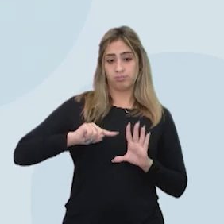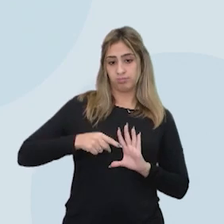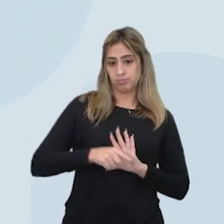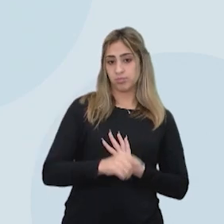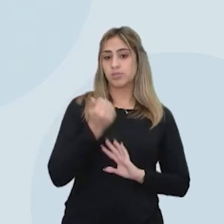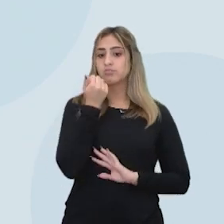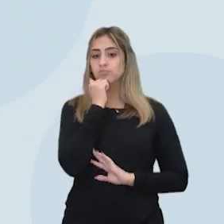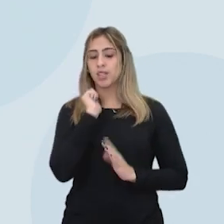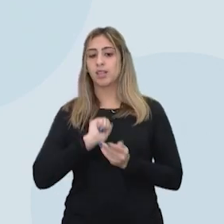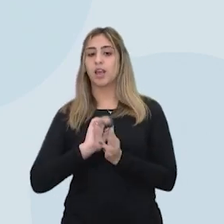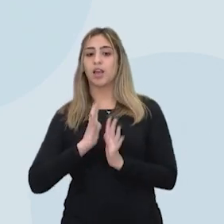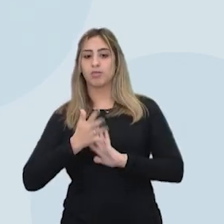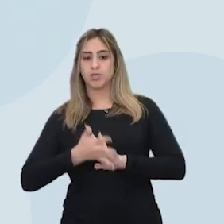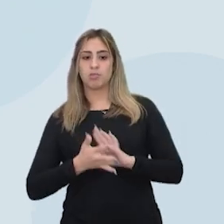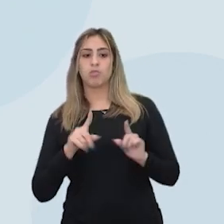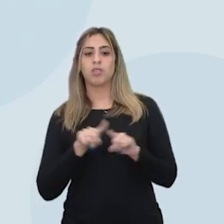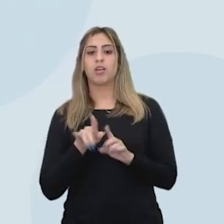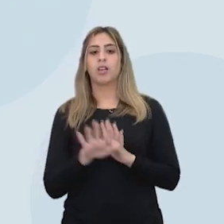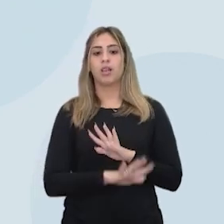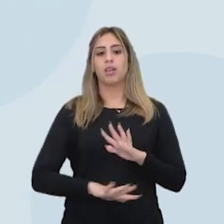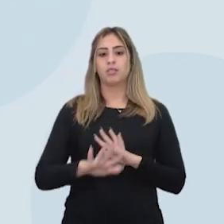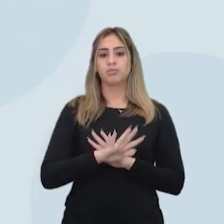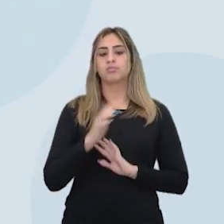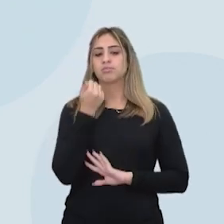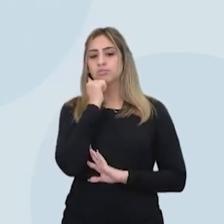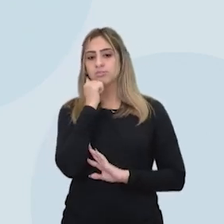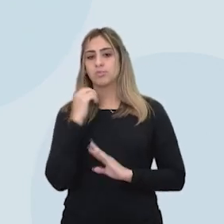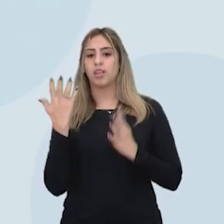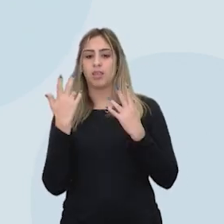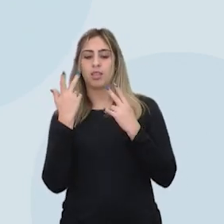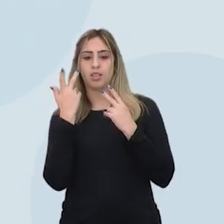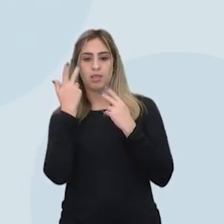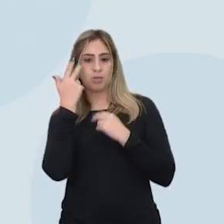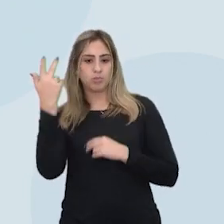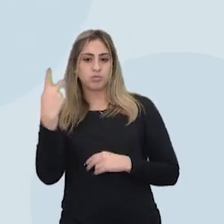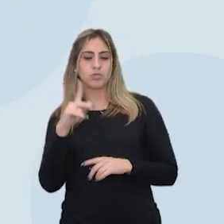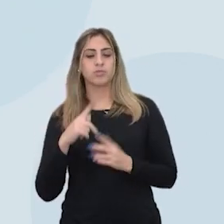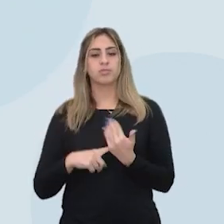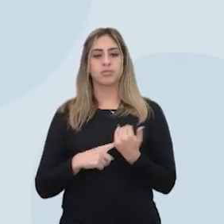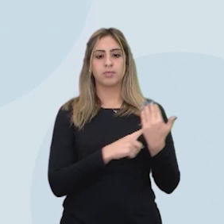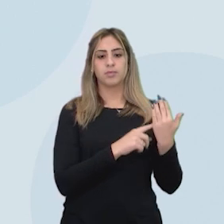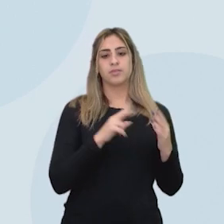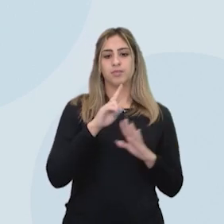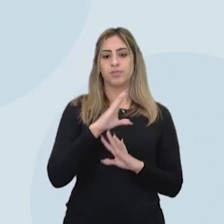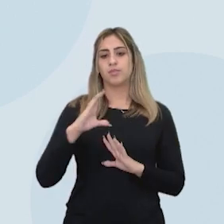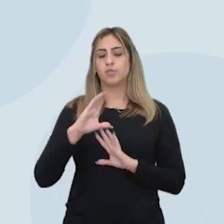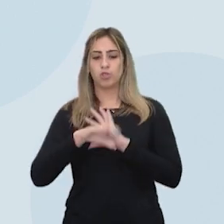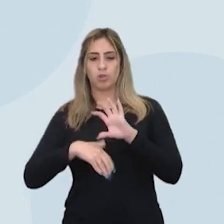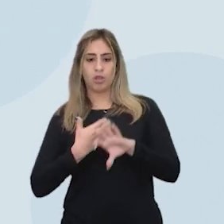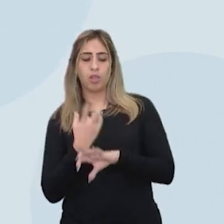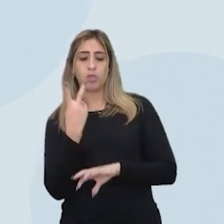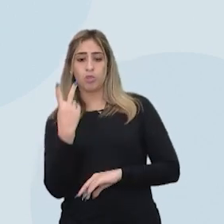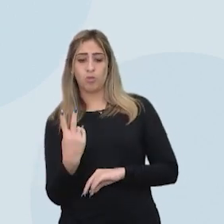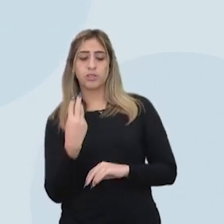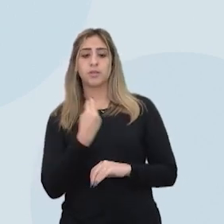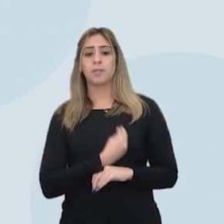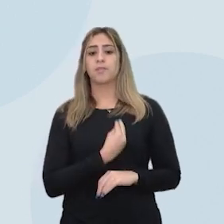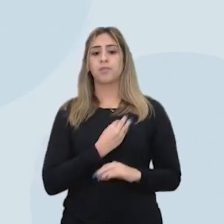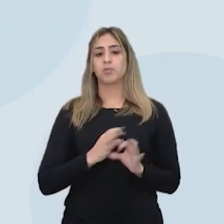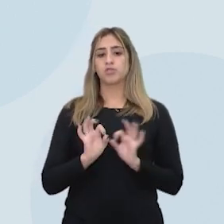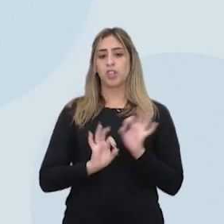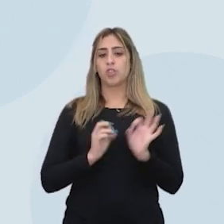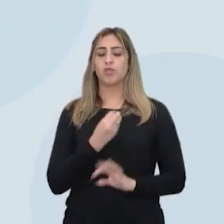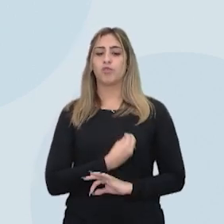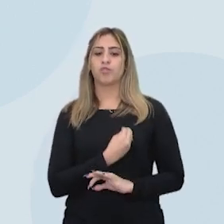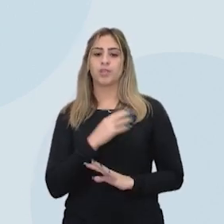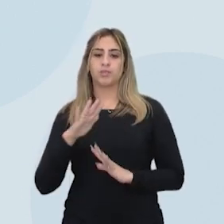aprofundamento, Ciência em Ação, área de Ciências da Natureza e suas tecnologias. Unidade curricular 2, projeto Vida ao